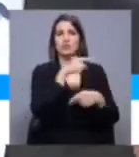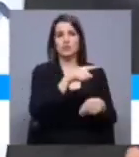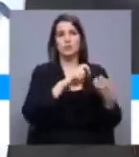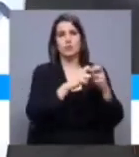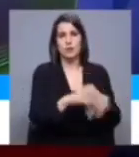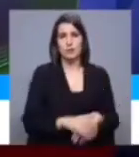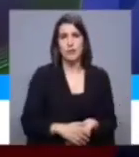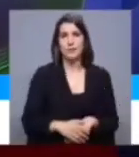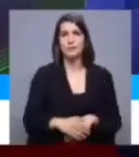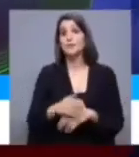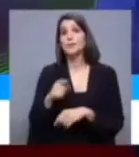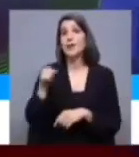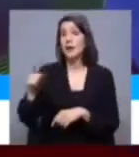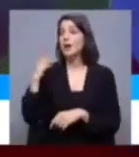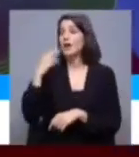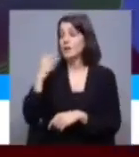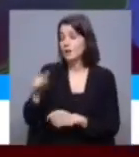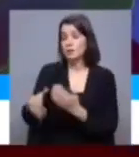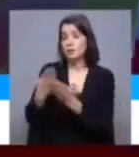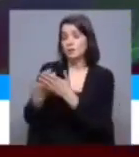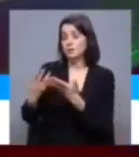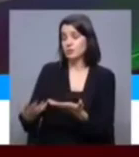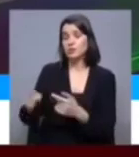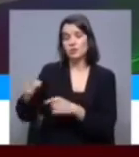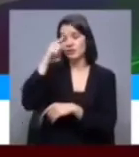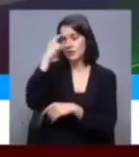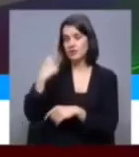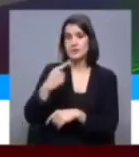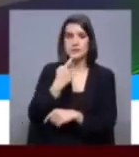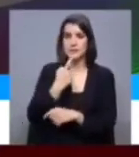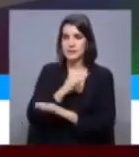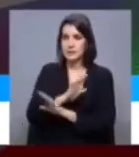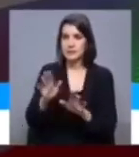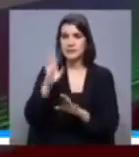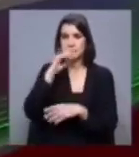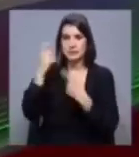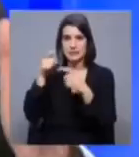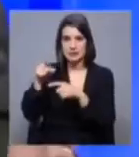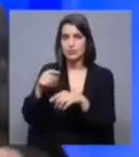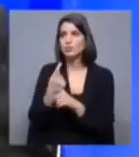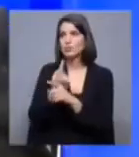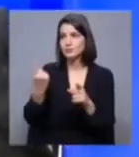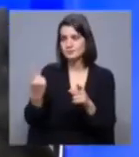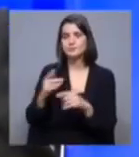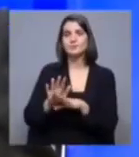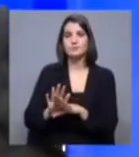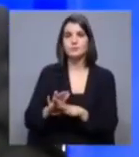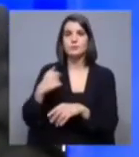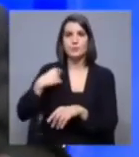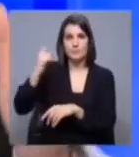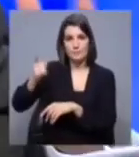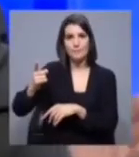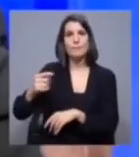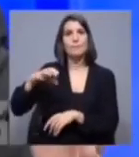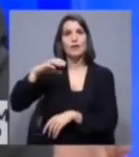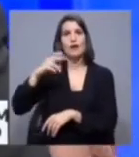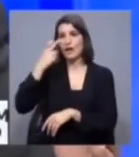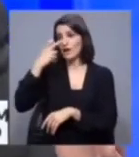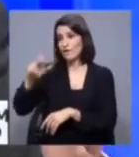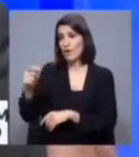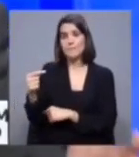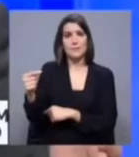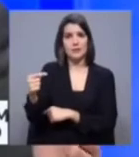João, acabou de propor é uma coisa que é difícil de entender se pensar nisso, que é vamos impor uma pensão mínima, algo